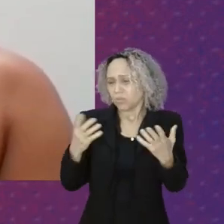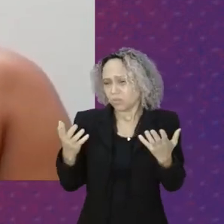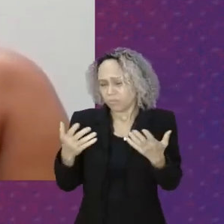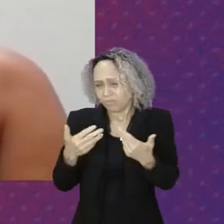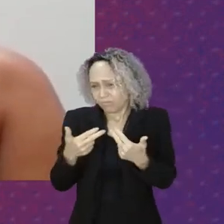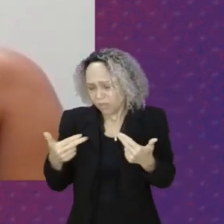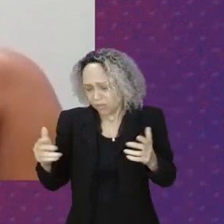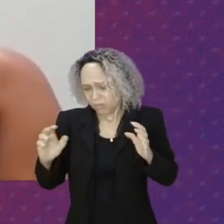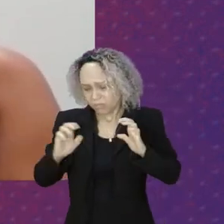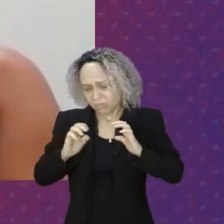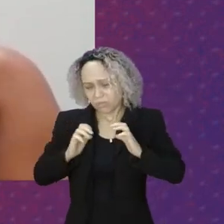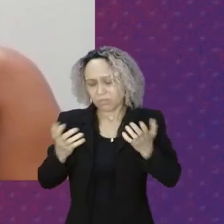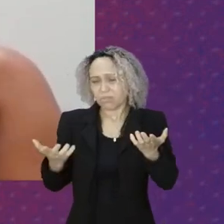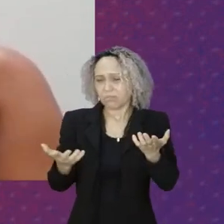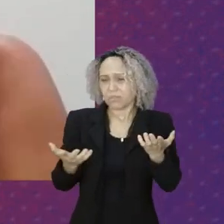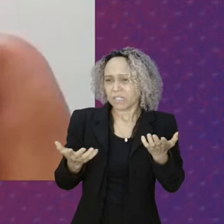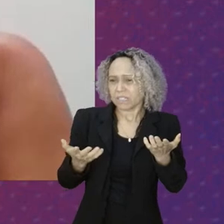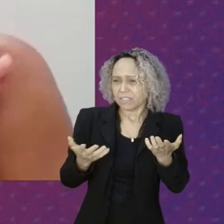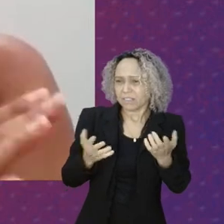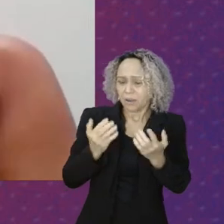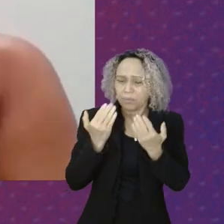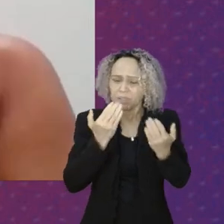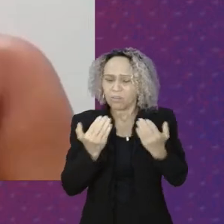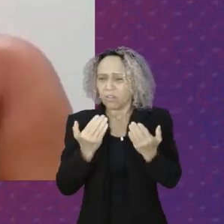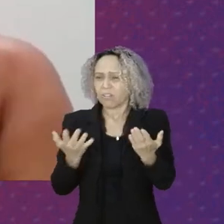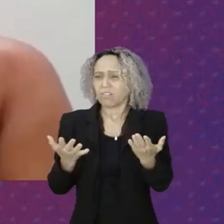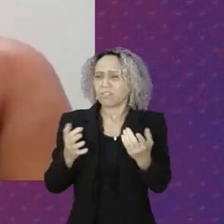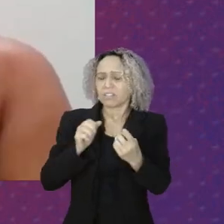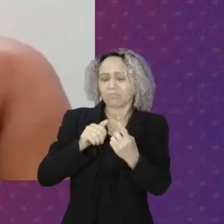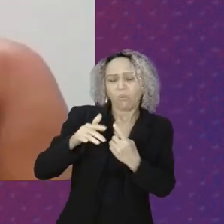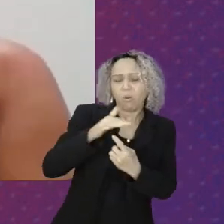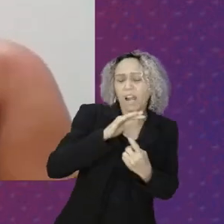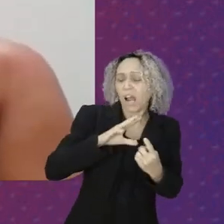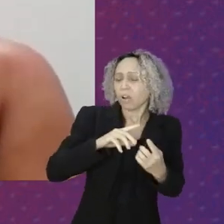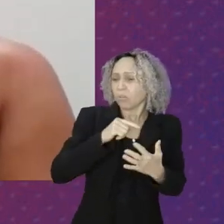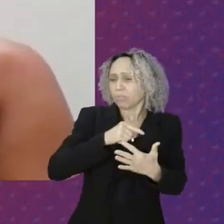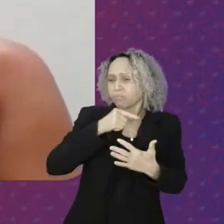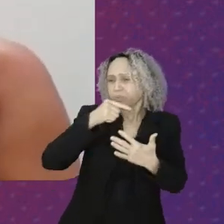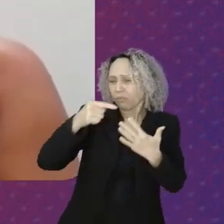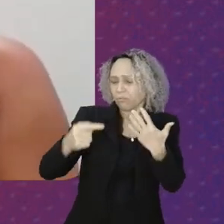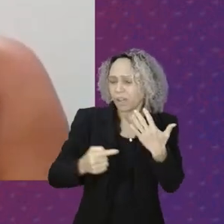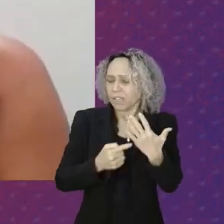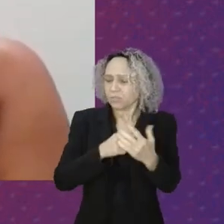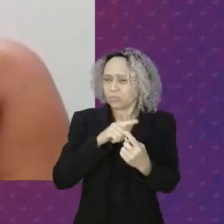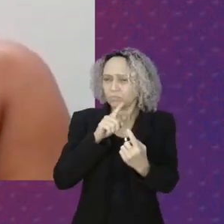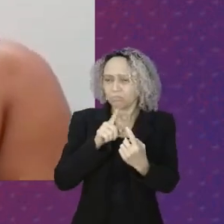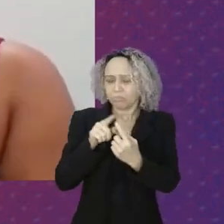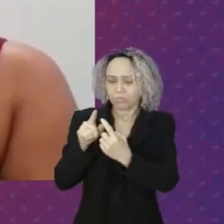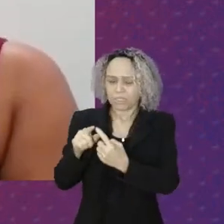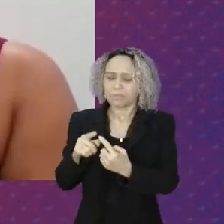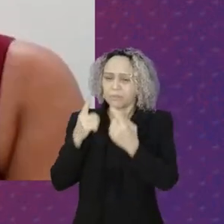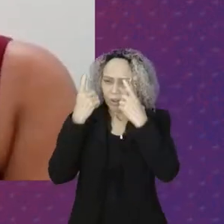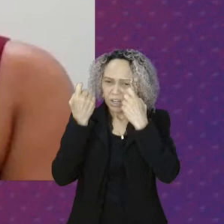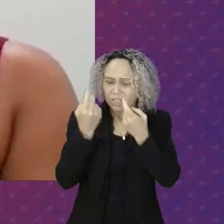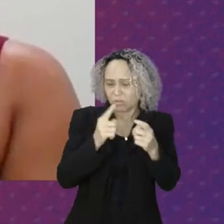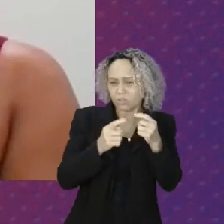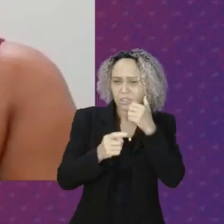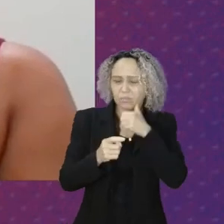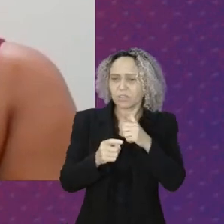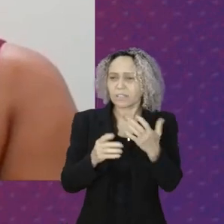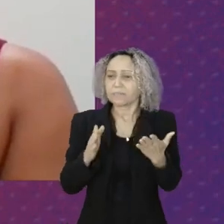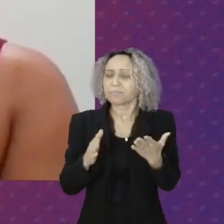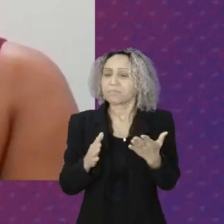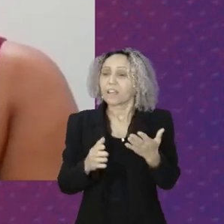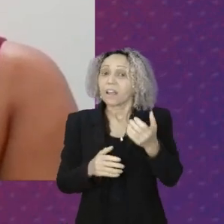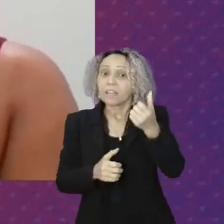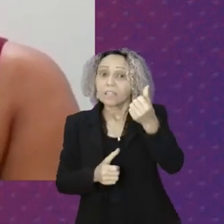aumento no último período, pela primeira vez desde que esses dados estão sendo acompanhados. A cada 6 horas, uma